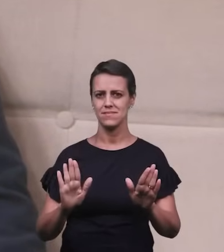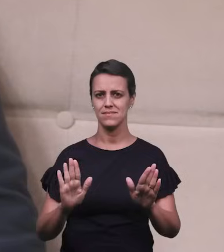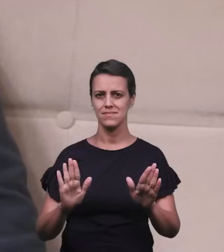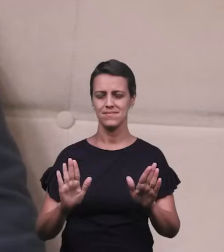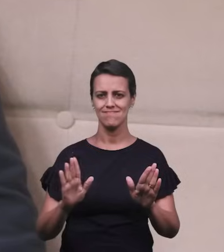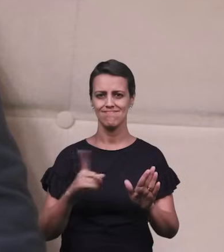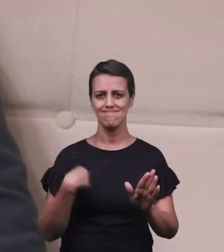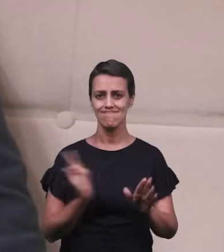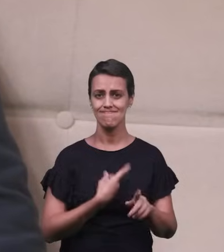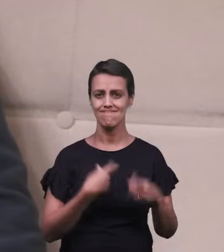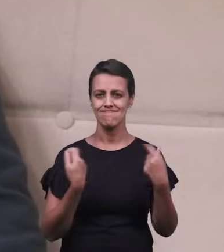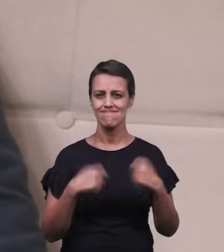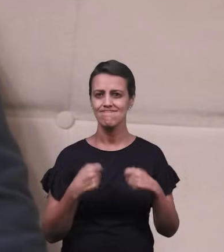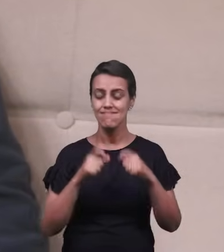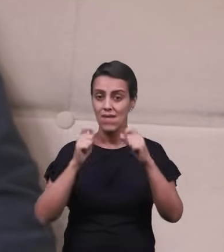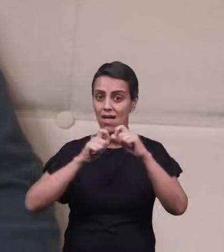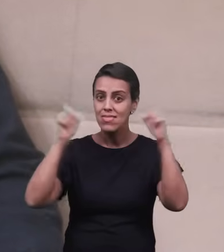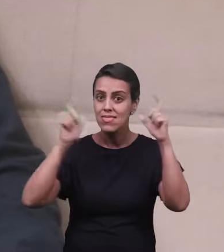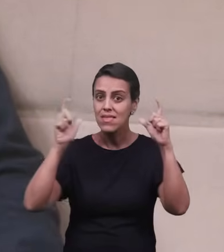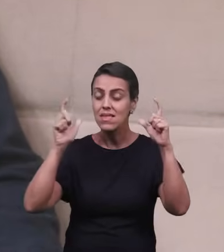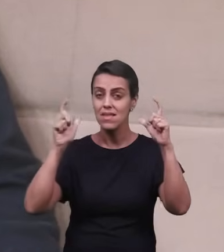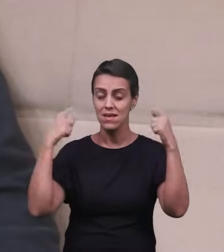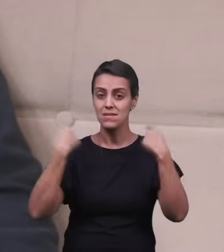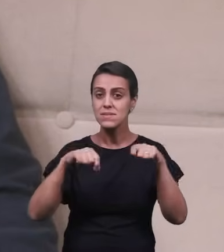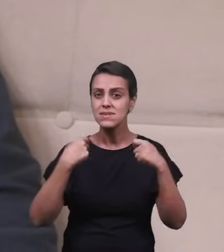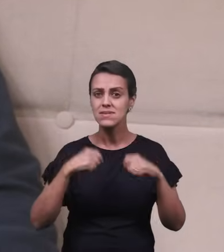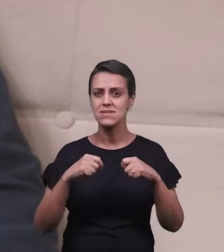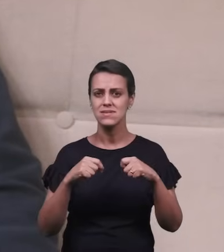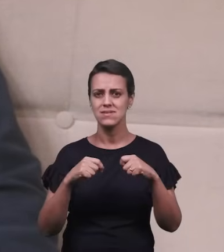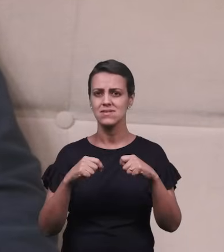atenta aos apelos finais e aos sinais